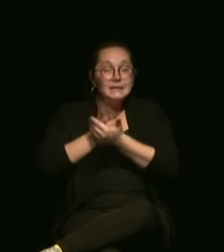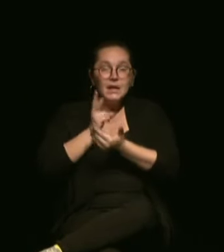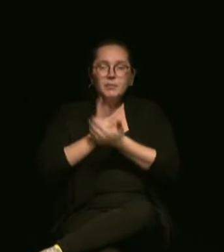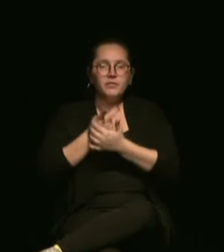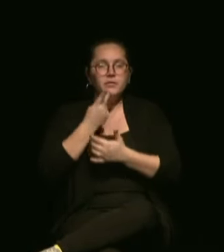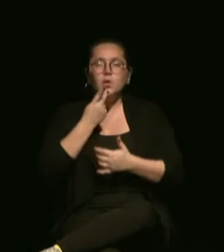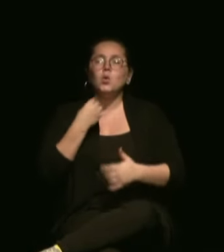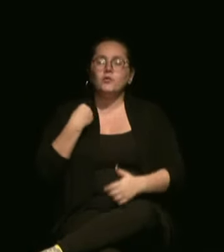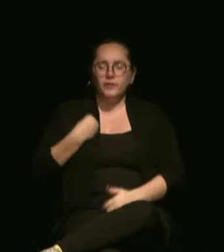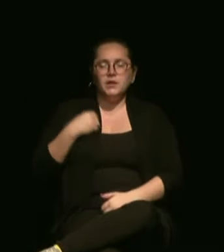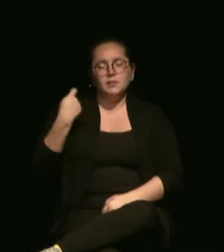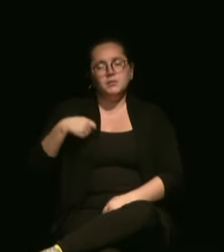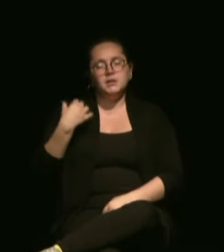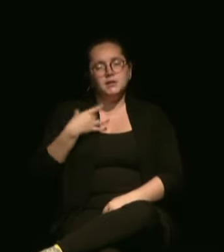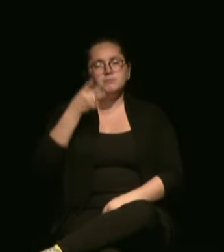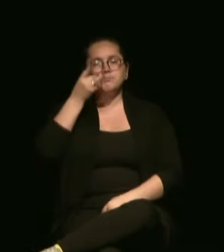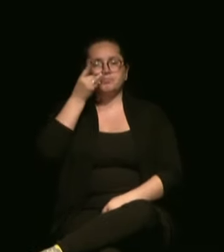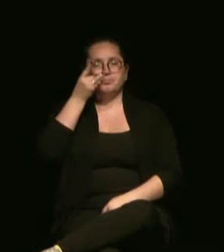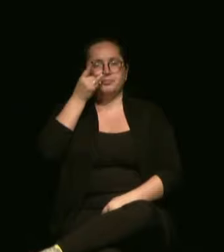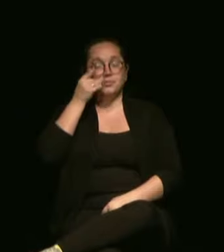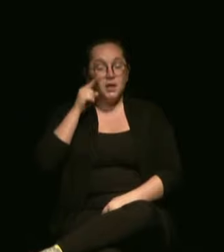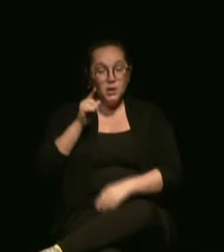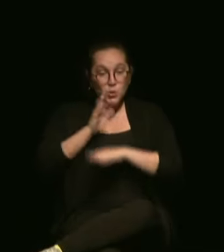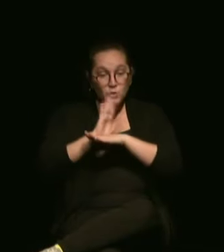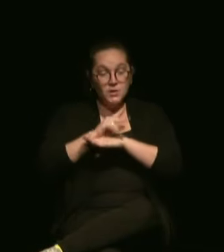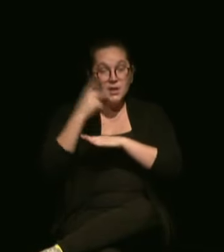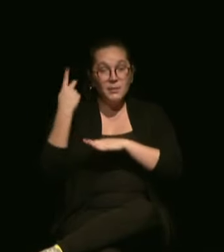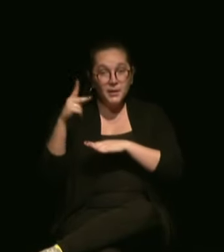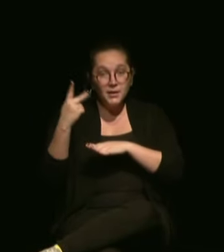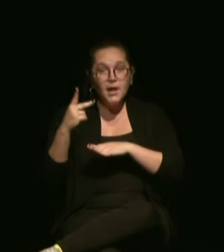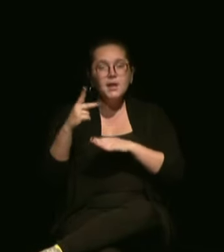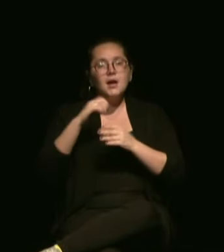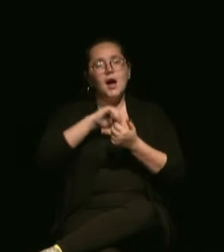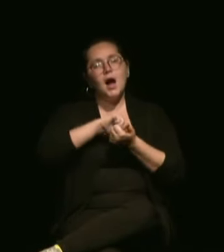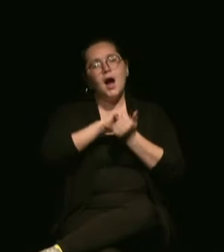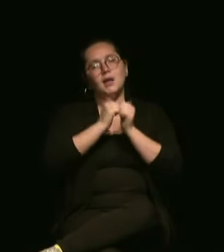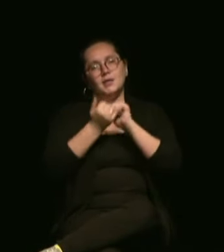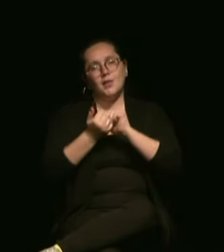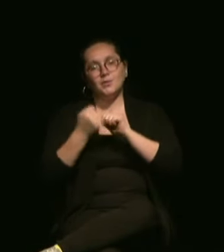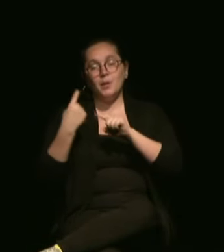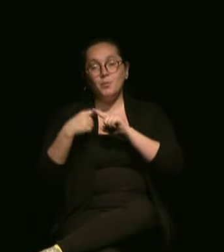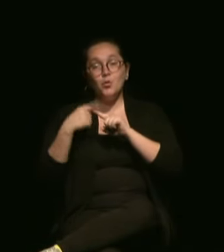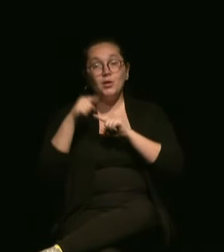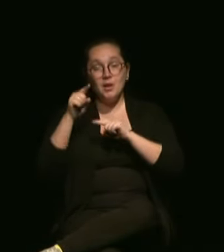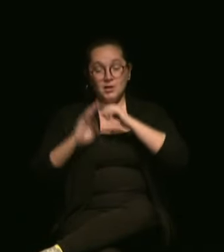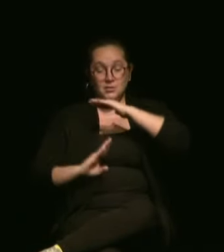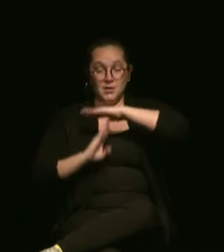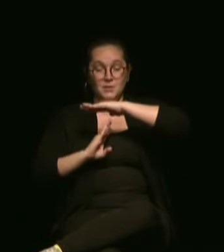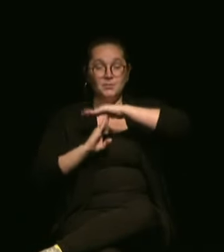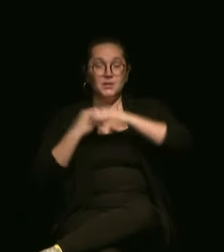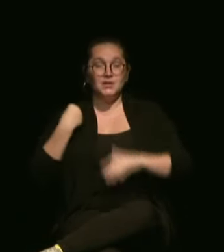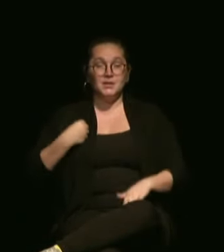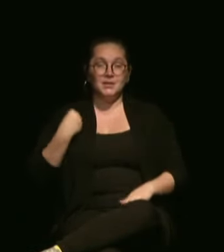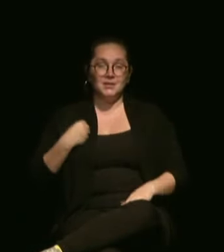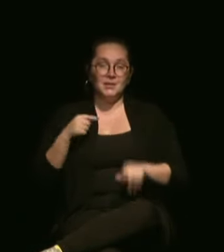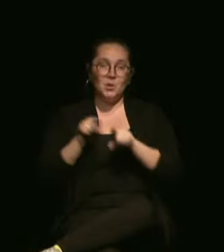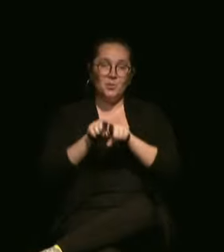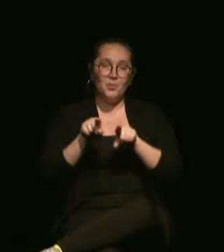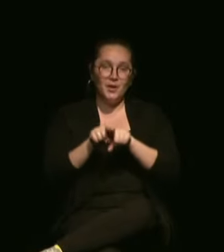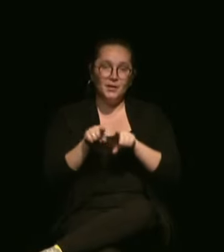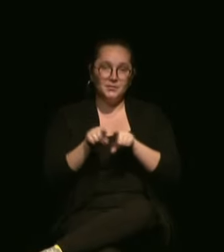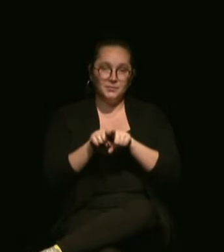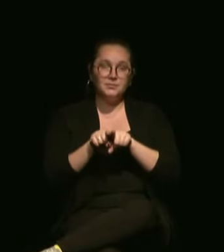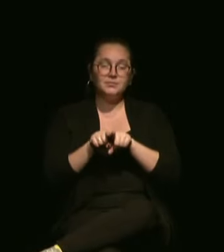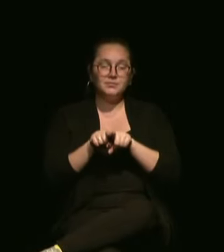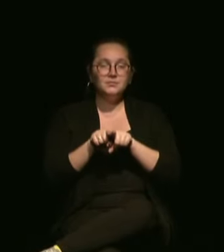concreto na vida, vai se adaptando às limitações do próprio homem que faz esse cinema. É uma das razões